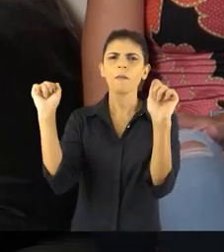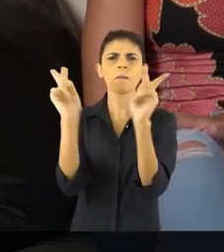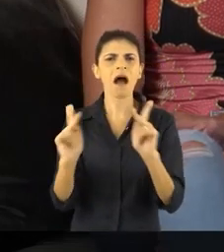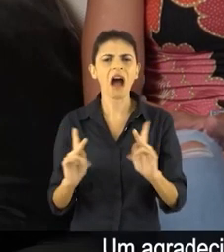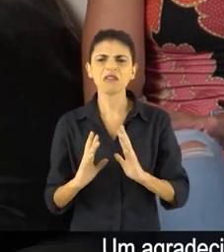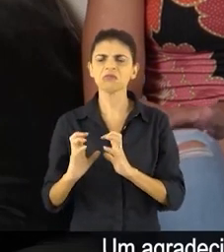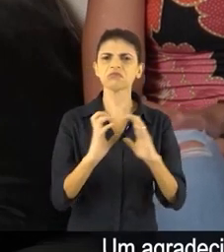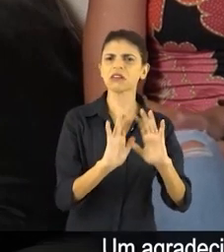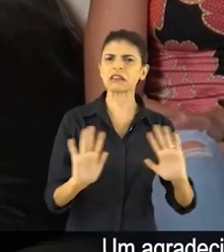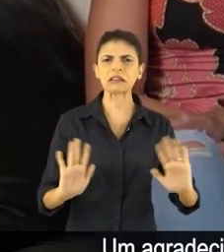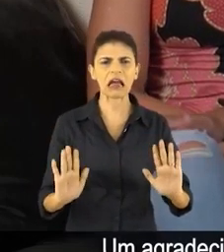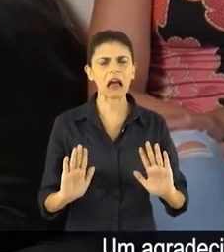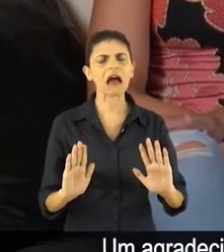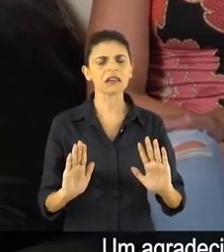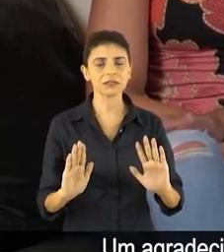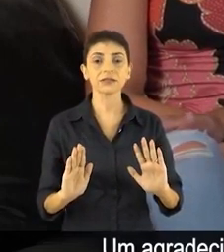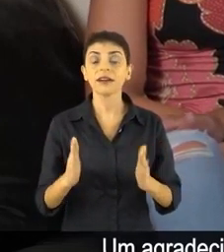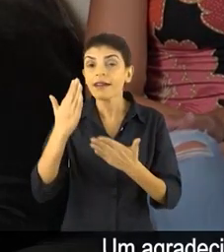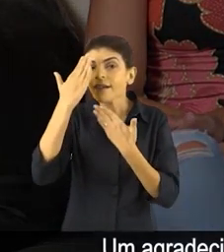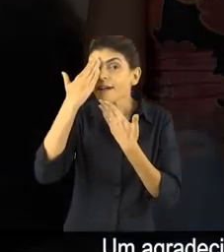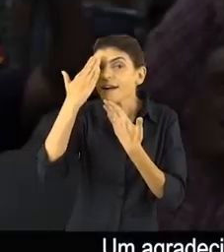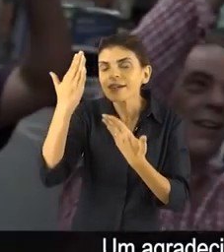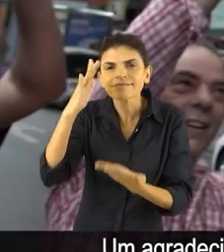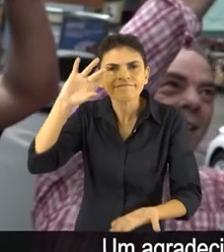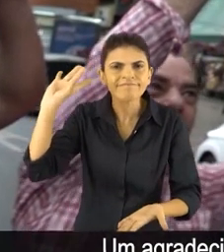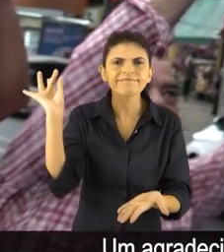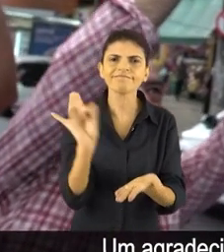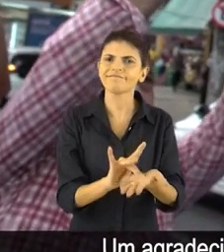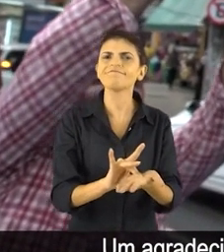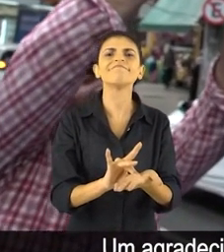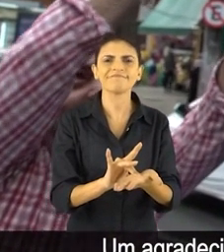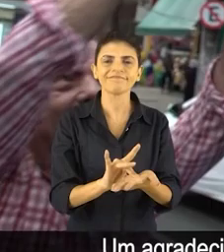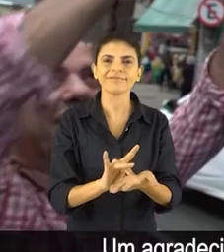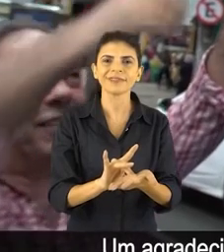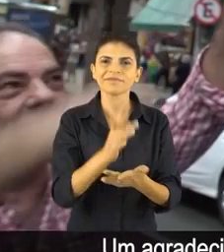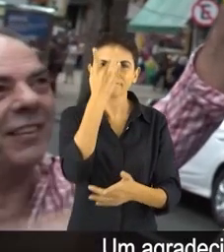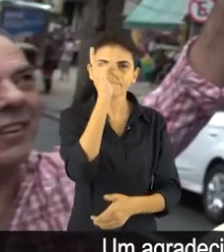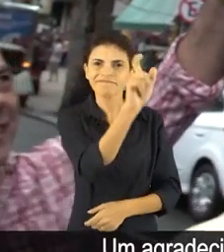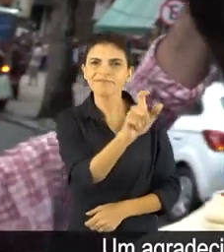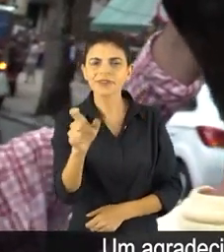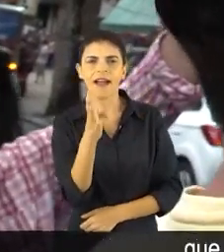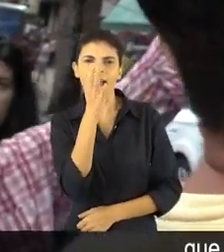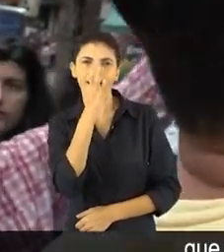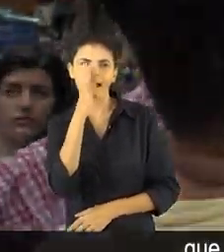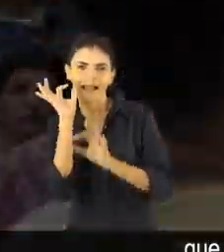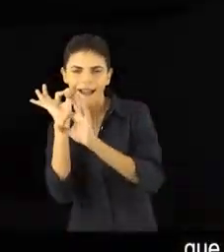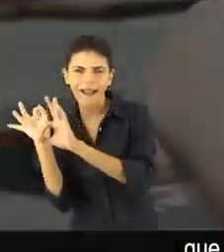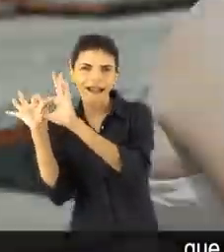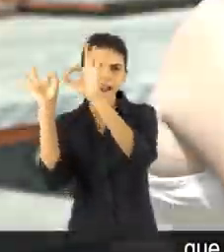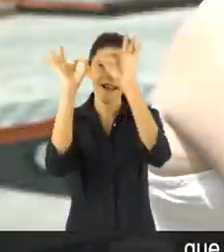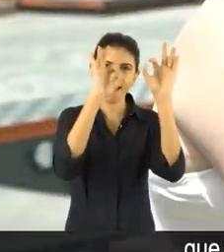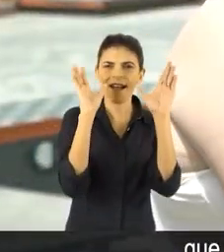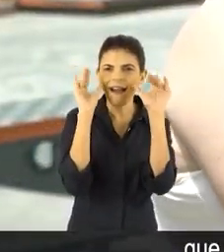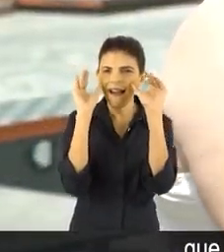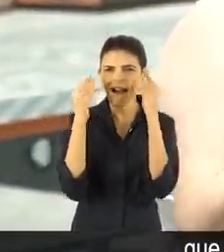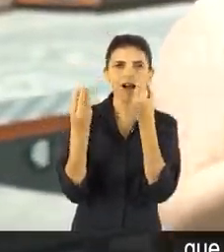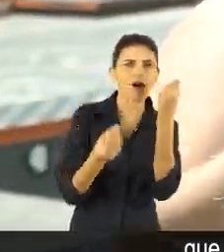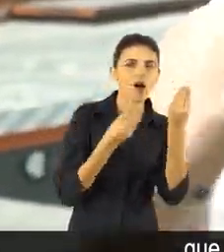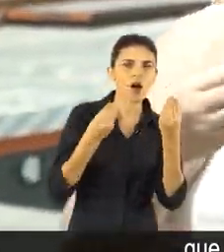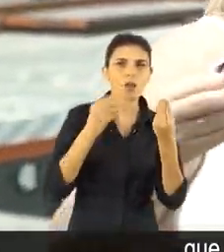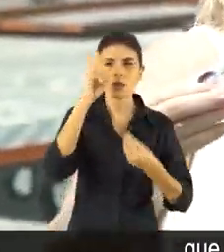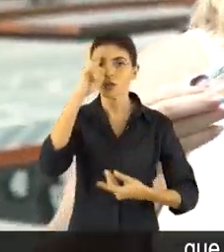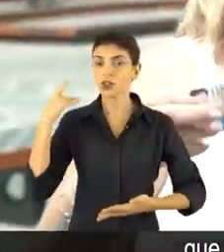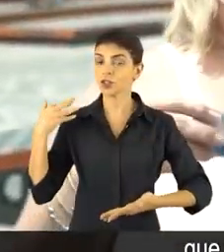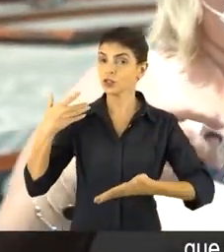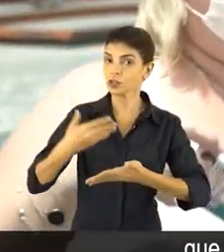harmonia. Um agradecimento muito sincero do fundo do meu coração para cada um de vocês que parou um minutinho para ouvir nossa